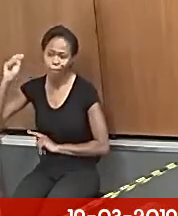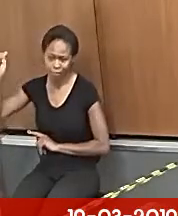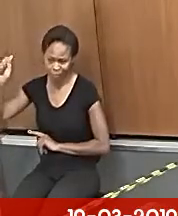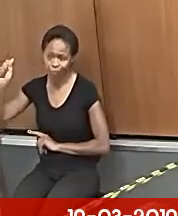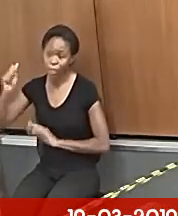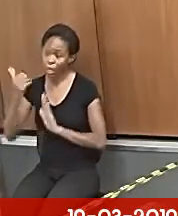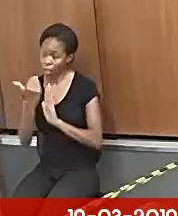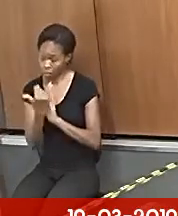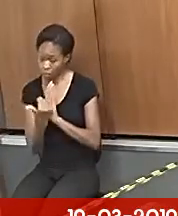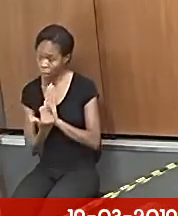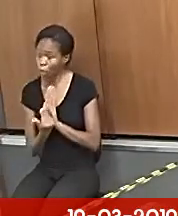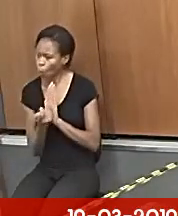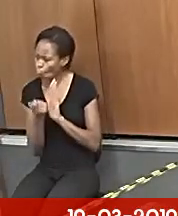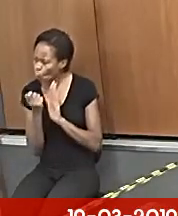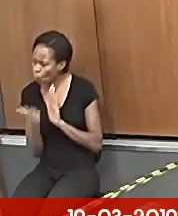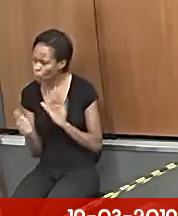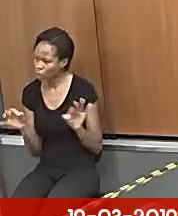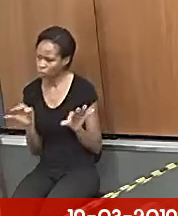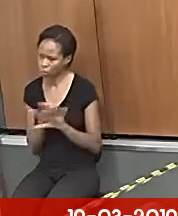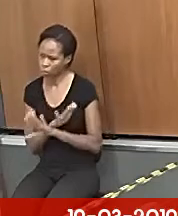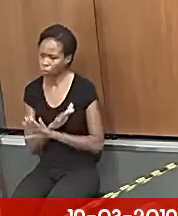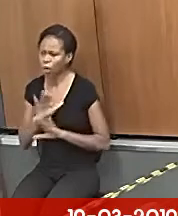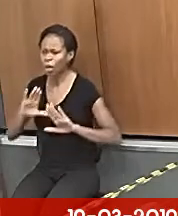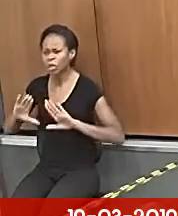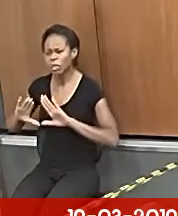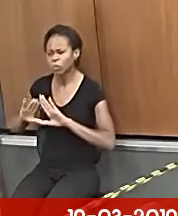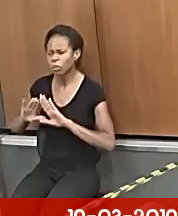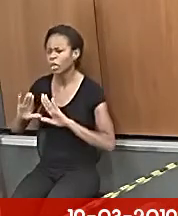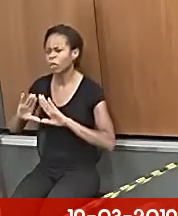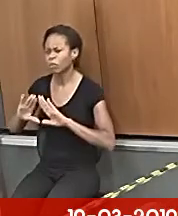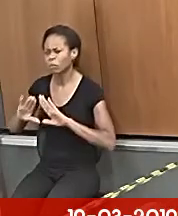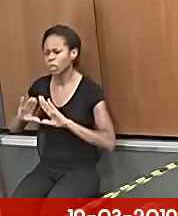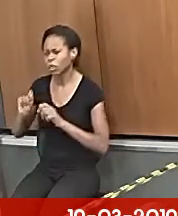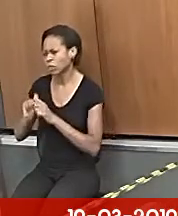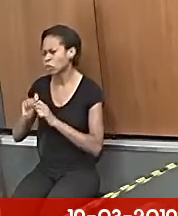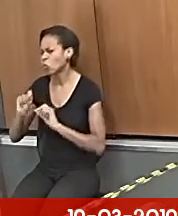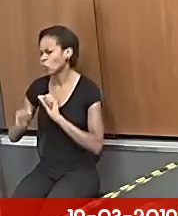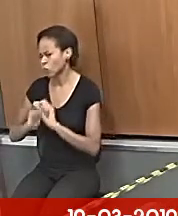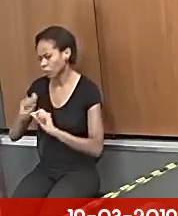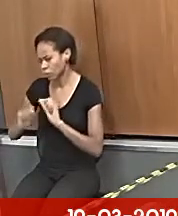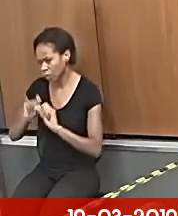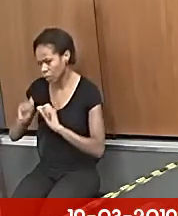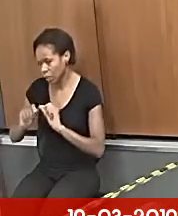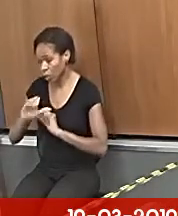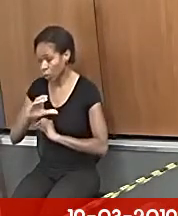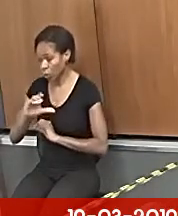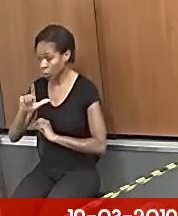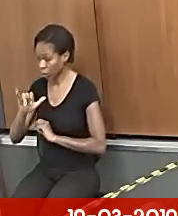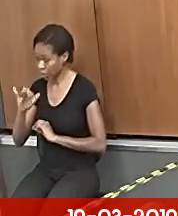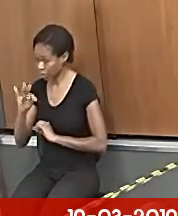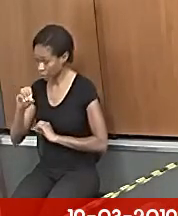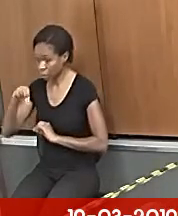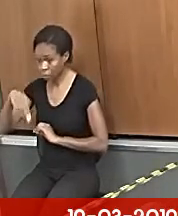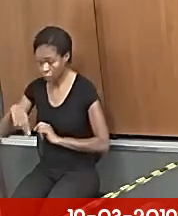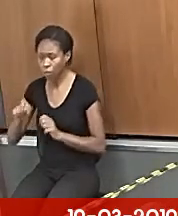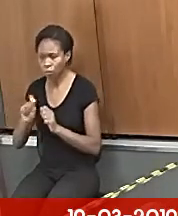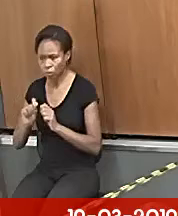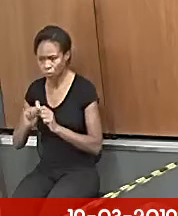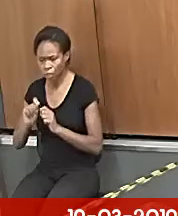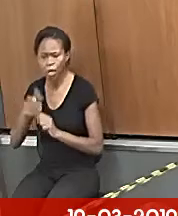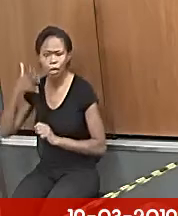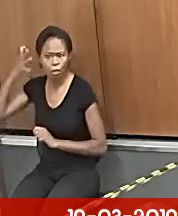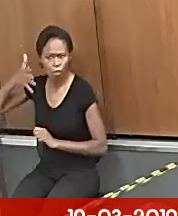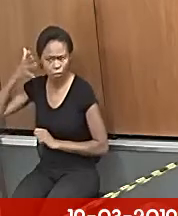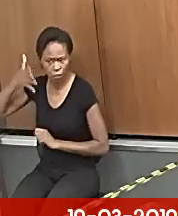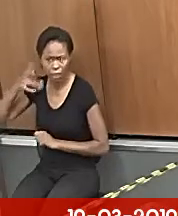quase pronto o que a assembléia vai fazer o que o cleiton já está preparado vai ter uma audiência que ele vai comandar a questão da educação da